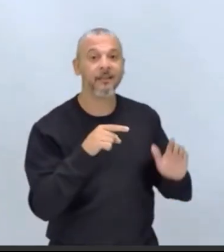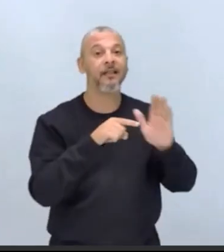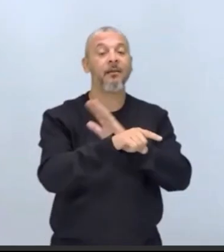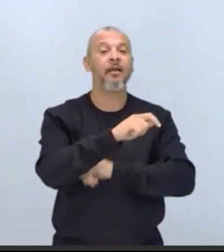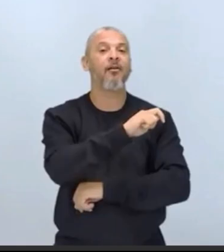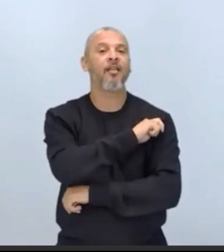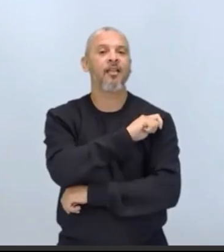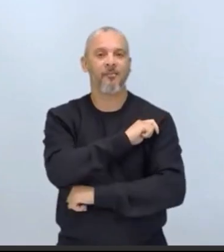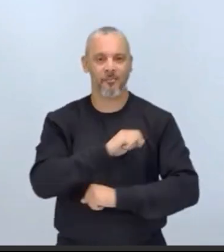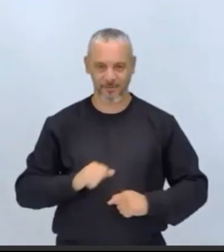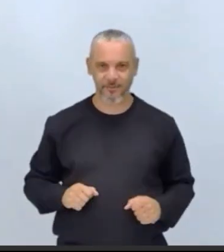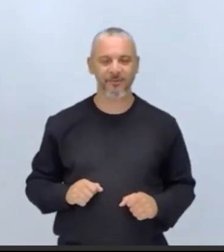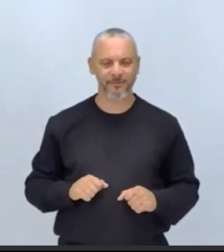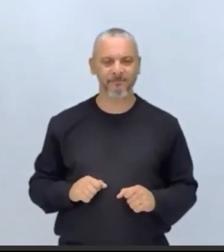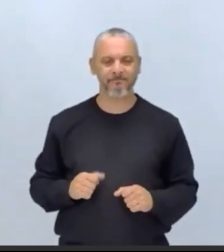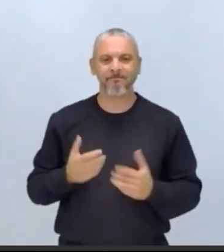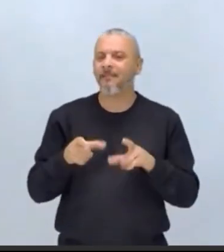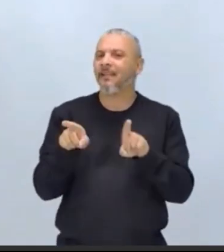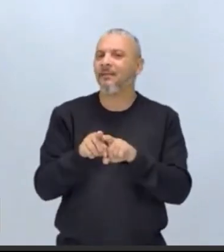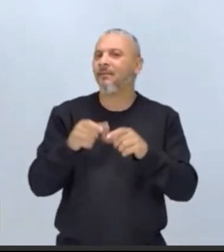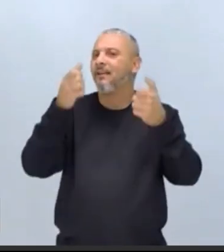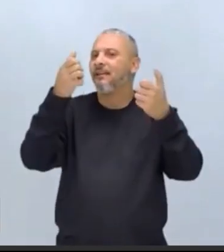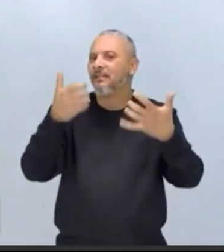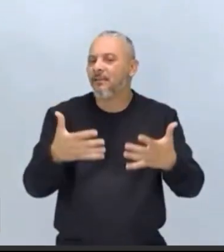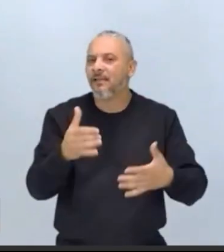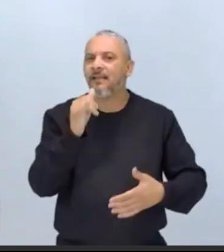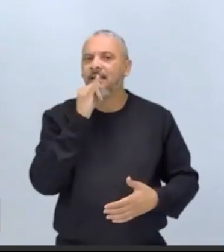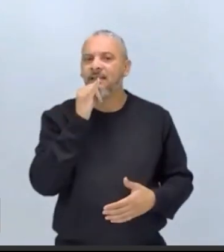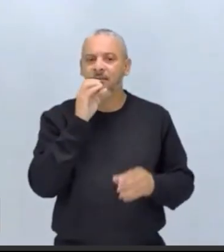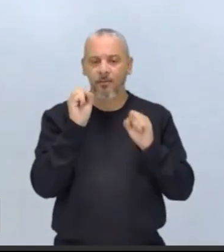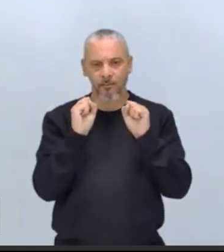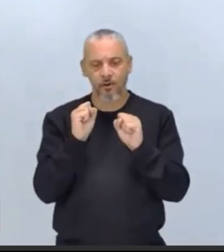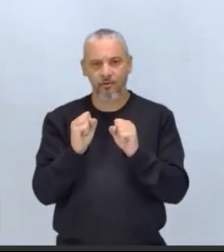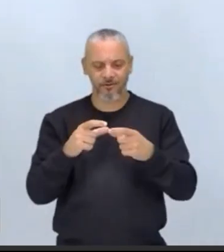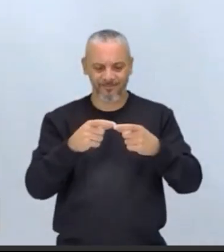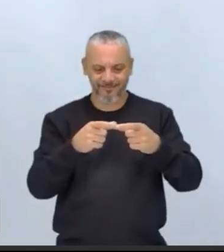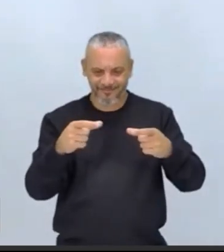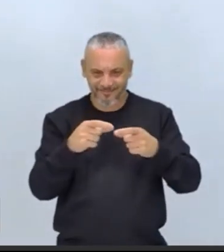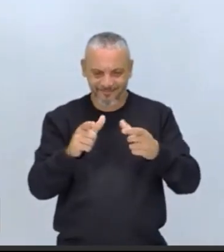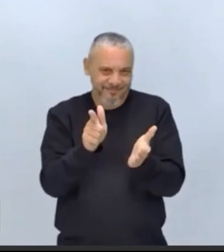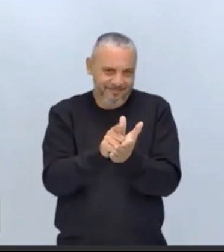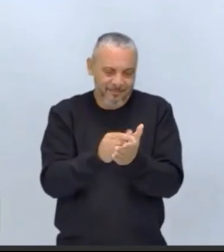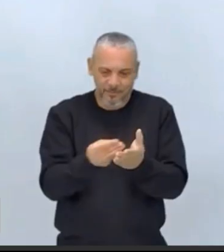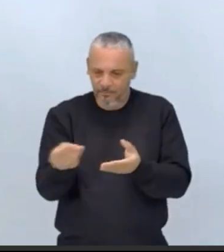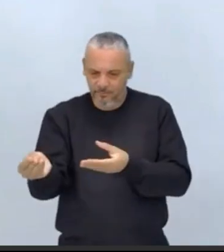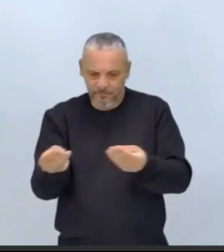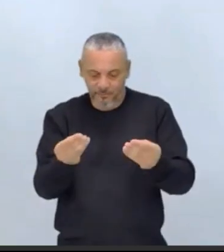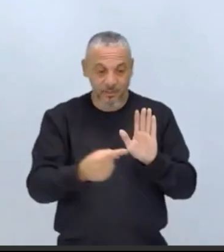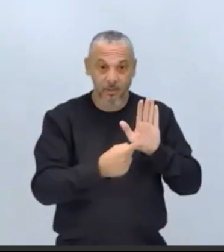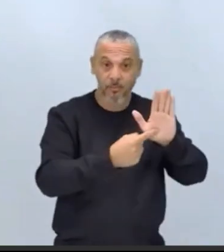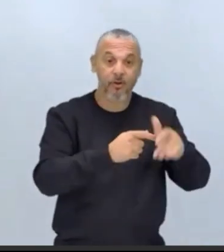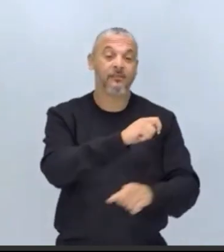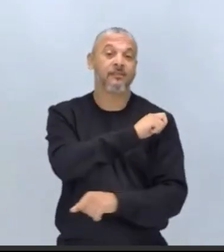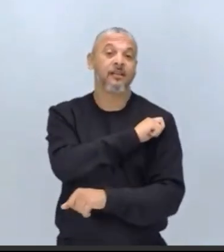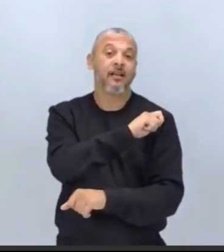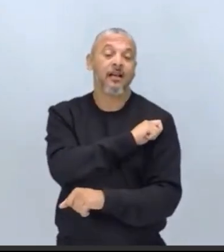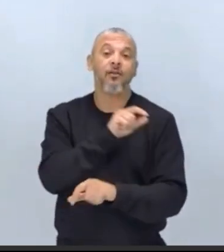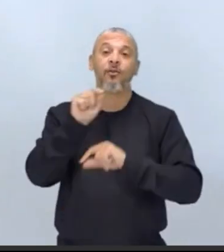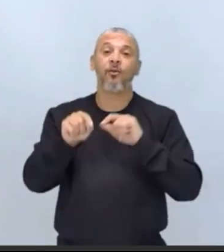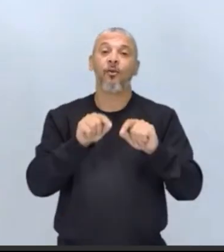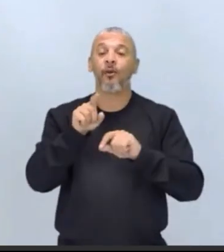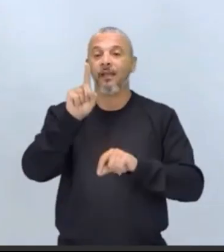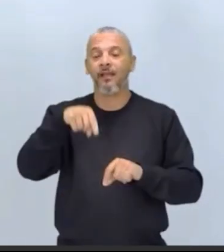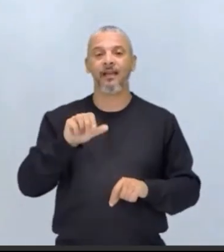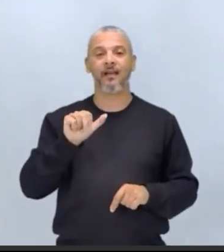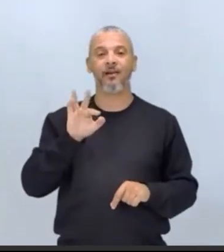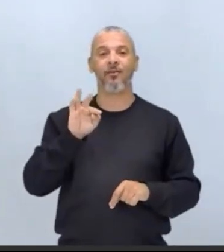Então, pergunte sobre essas partes. Você pode fazer, inclusive, cards ou impressões separadas para mostrar para os alunos as partes desses